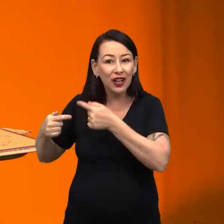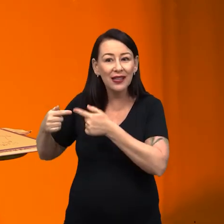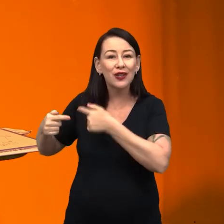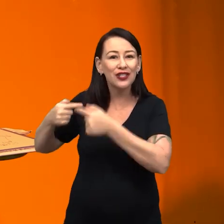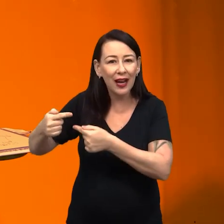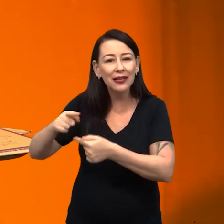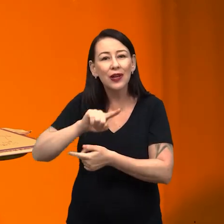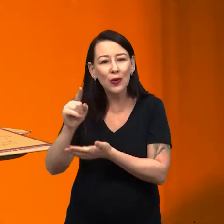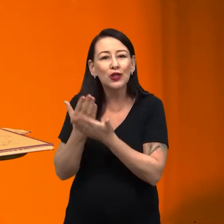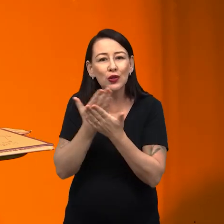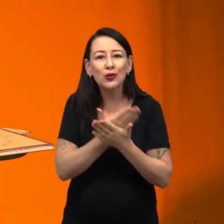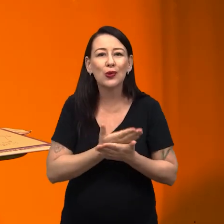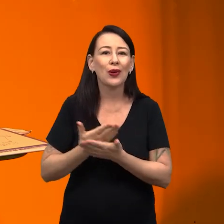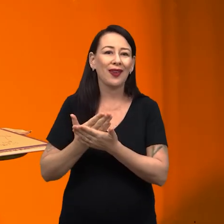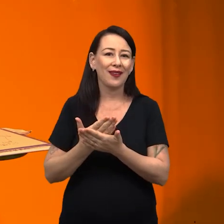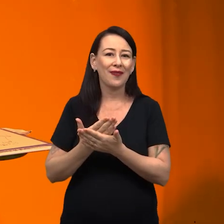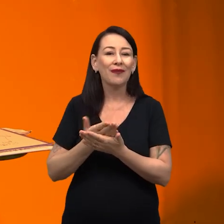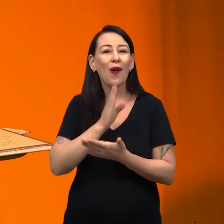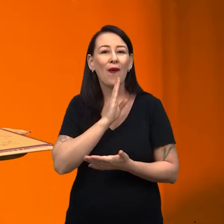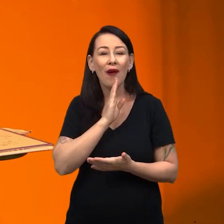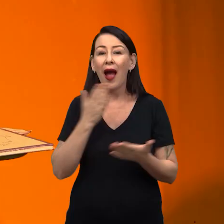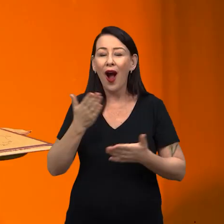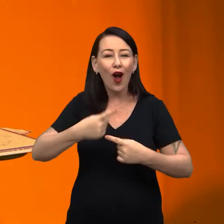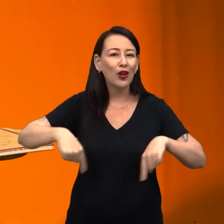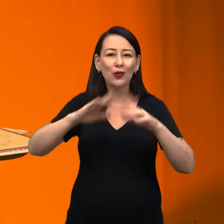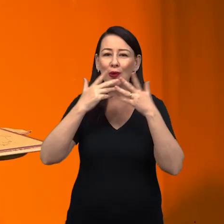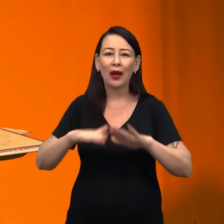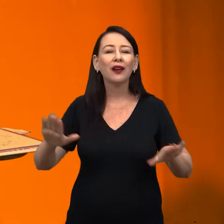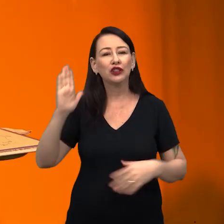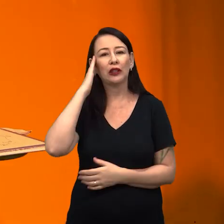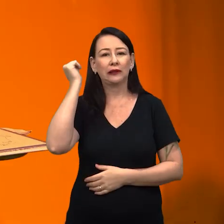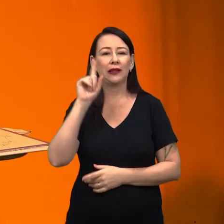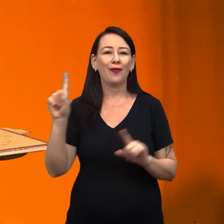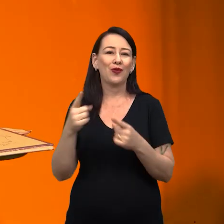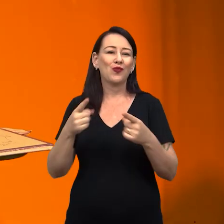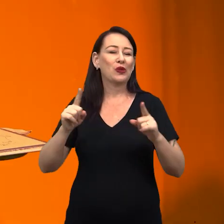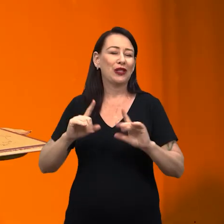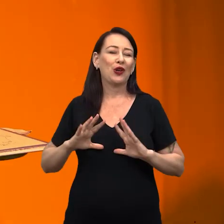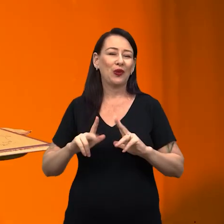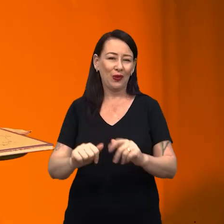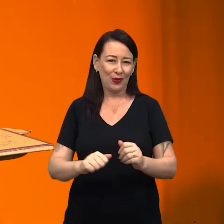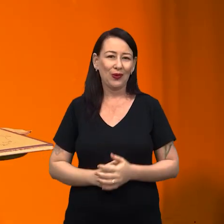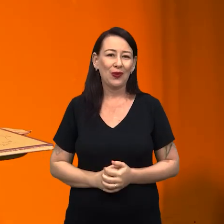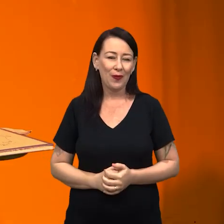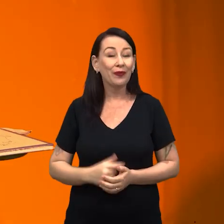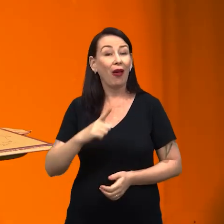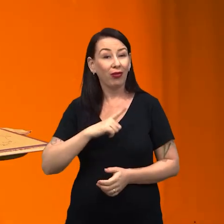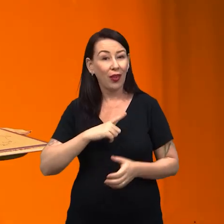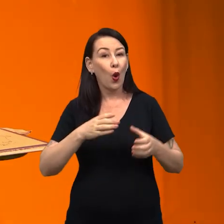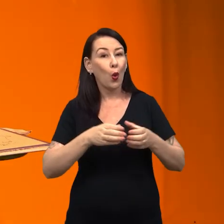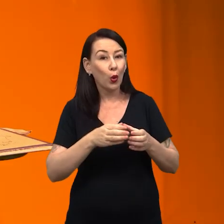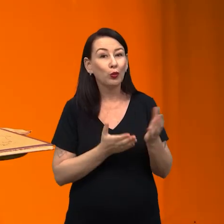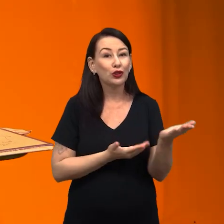repertório e todas as crianças sabem essas cantigas todas. Hoje eu tenho um grupo de jovens que